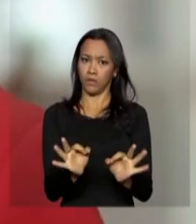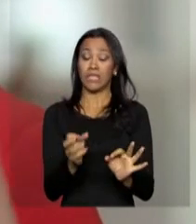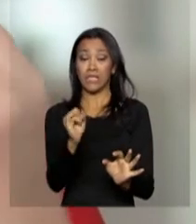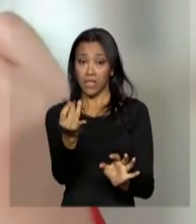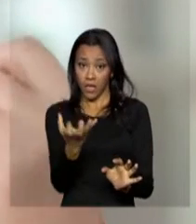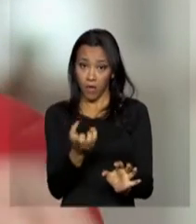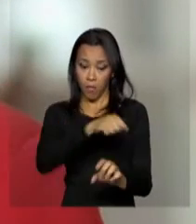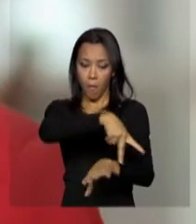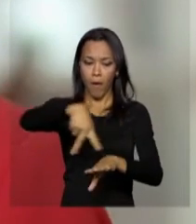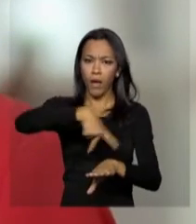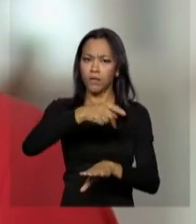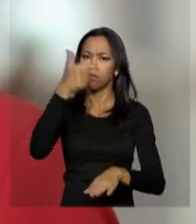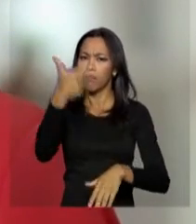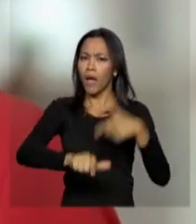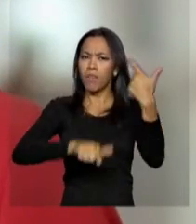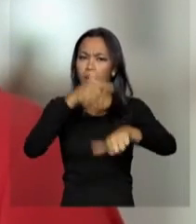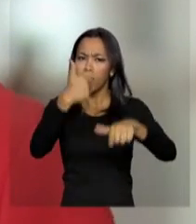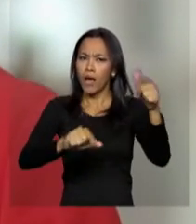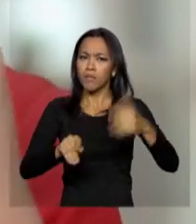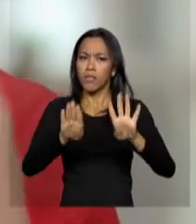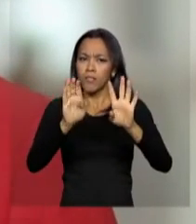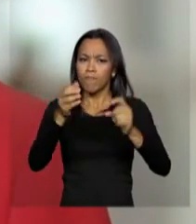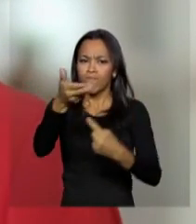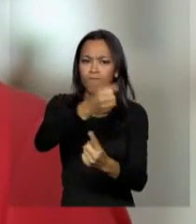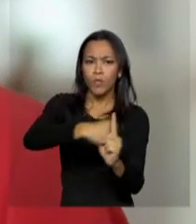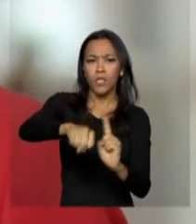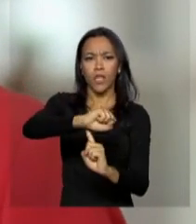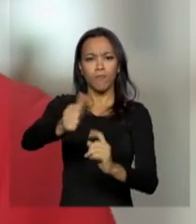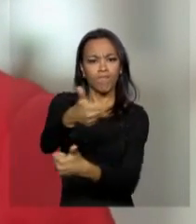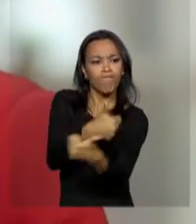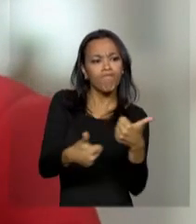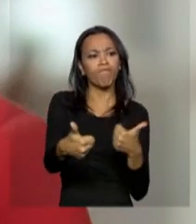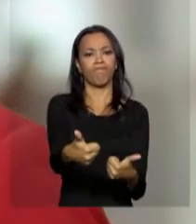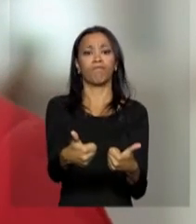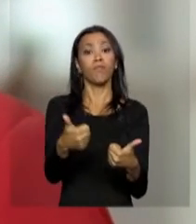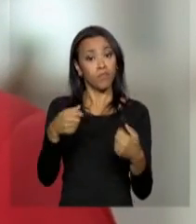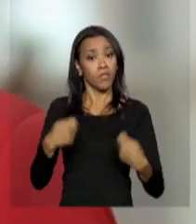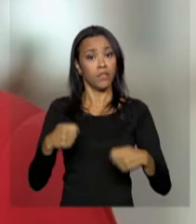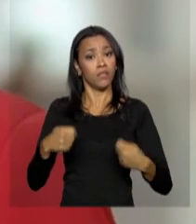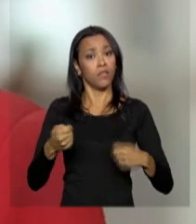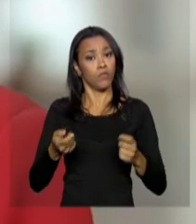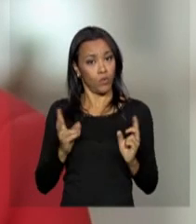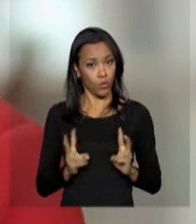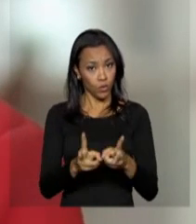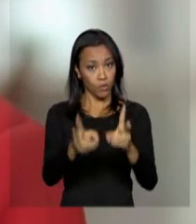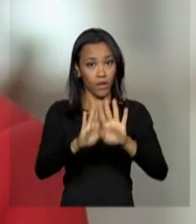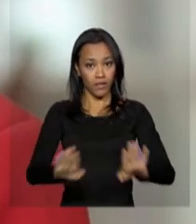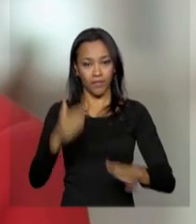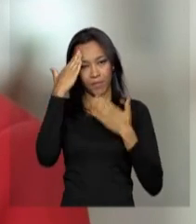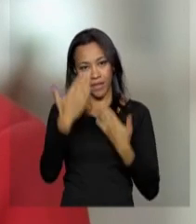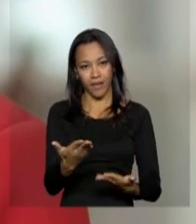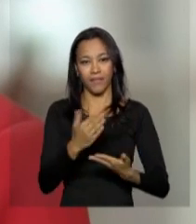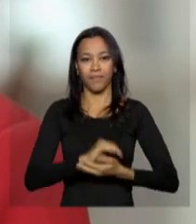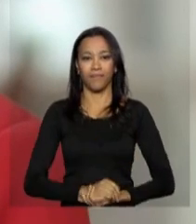um país cada vez mais civilizado devemos honrar essa nossa tradição muito obrigada